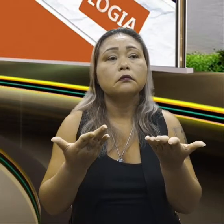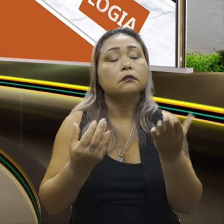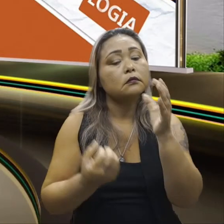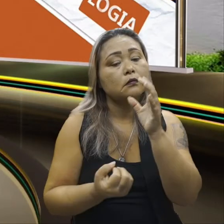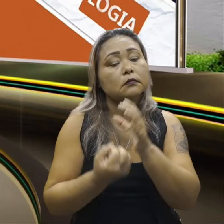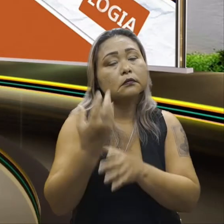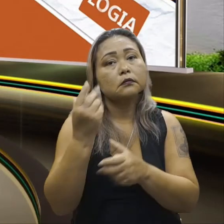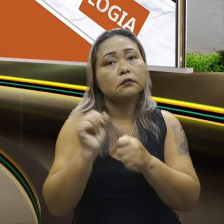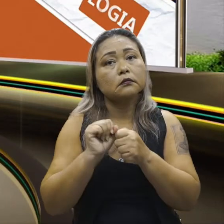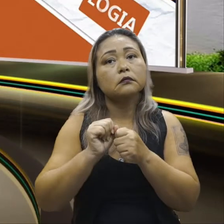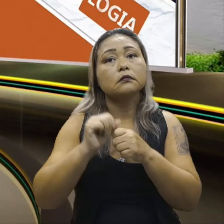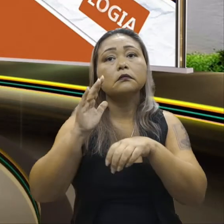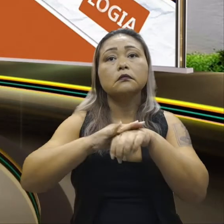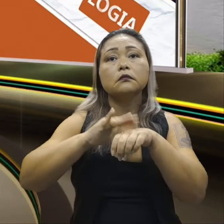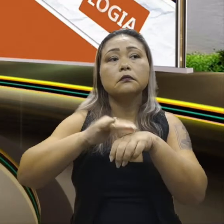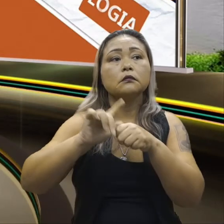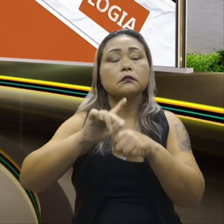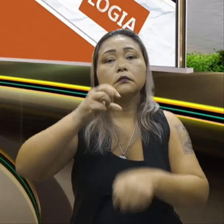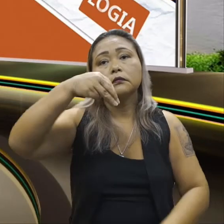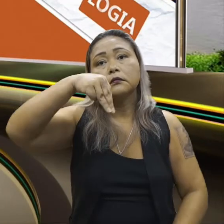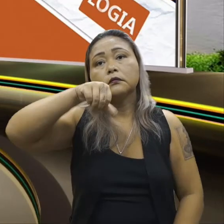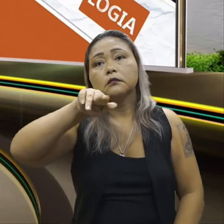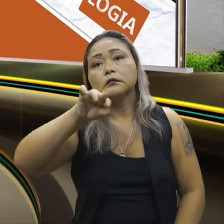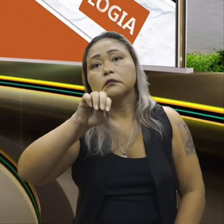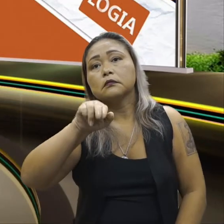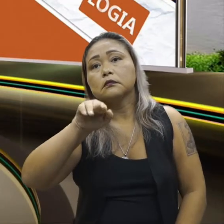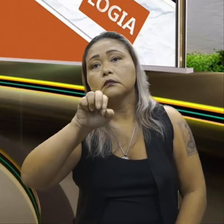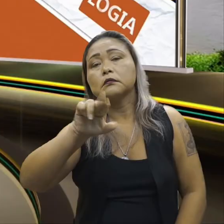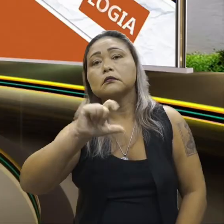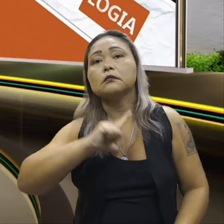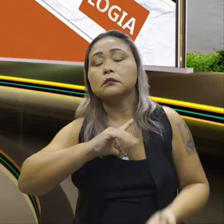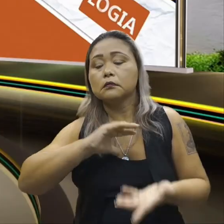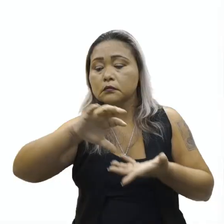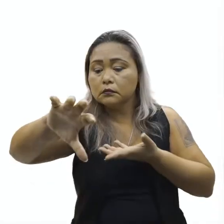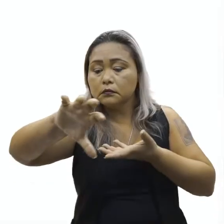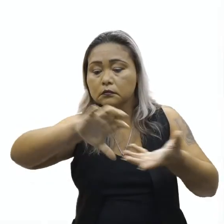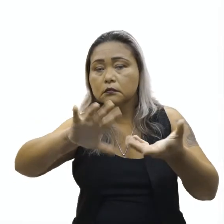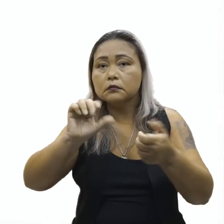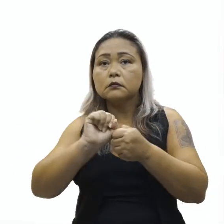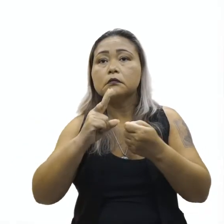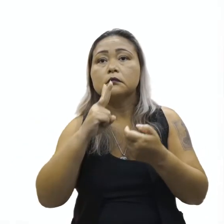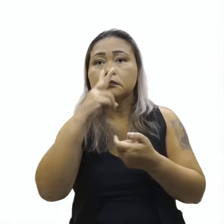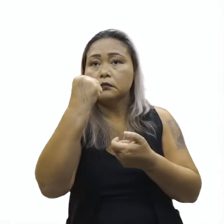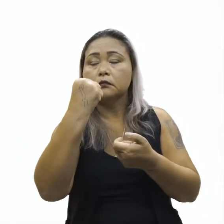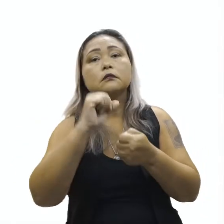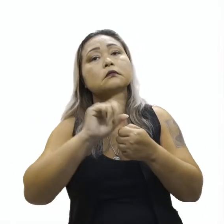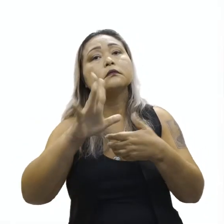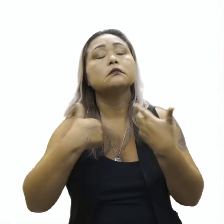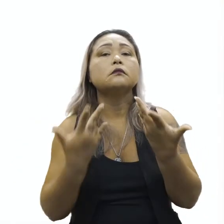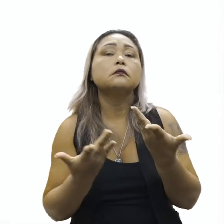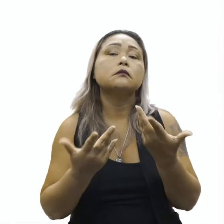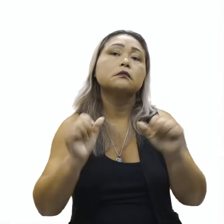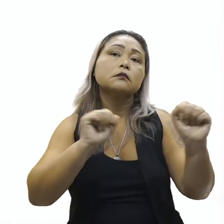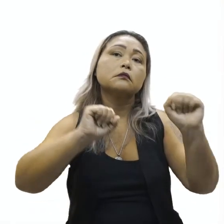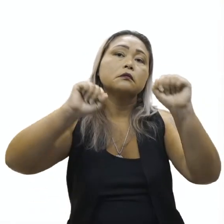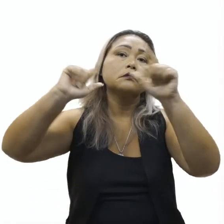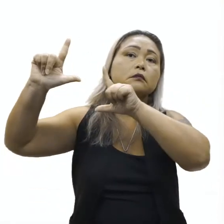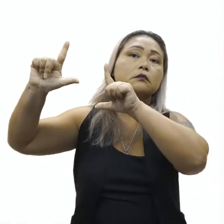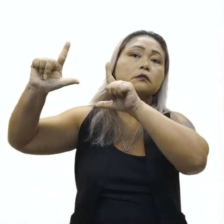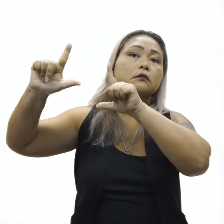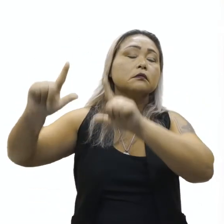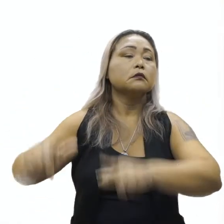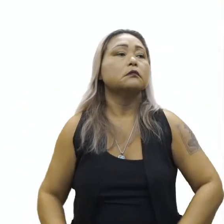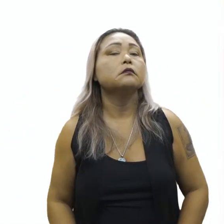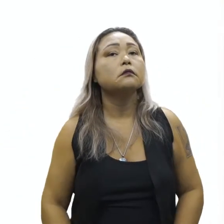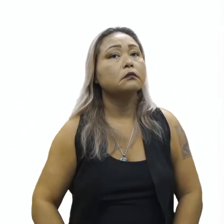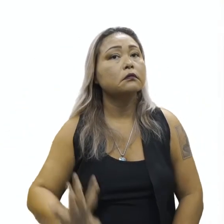através do pensamento de Montesquieu a ideia da divisão de poderes. Vamos lá comigo? Vem aqui para o nosso slide. Olha só,